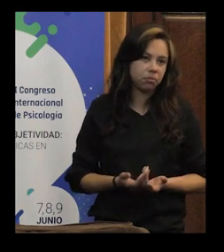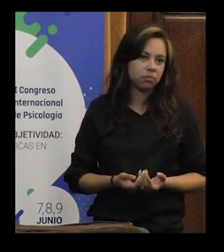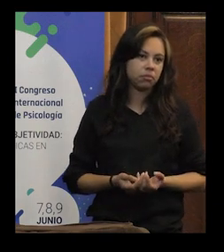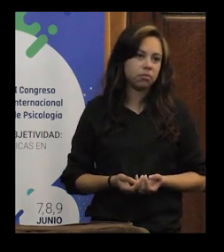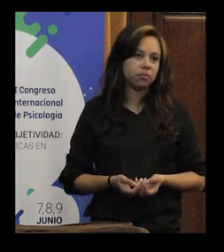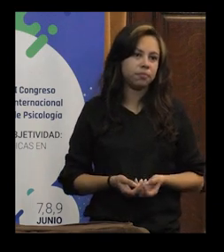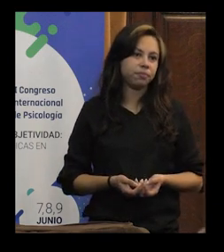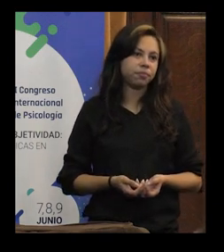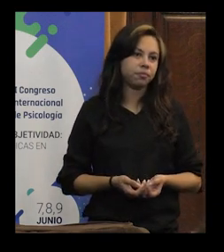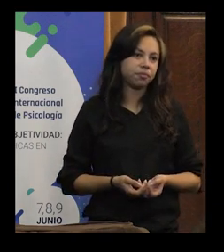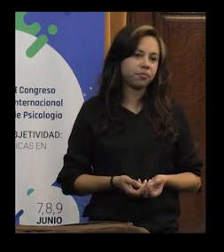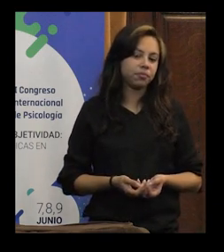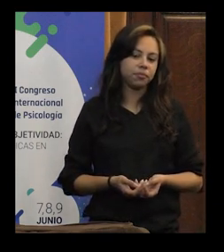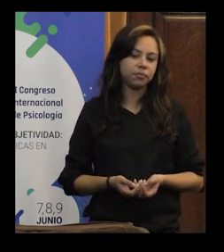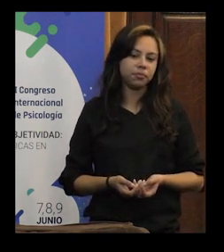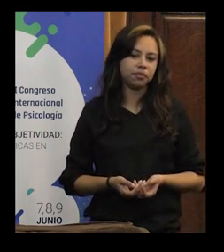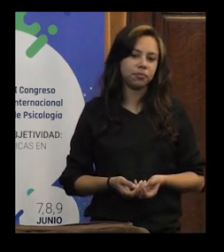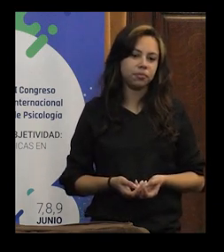ratão, não.